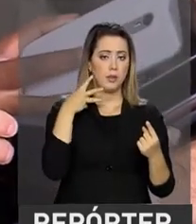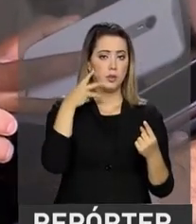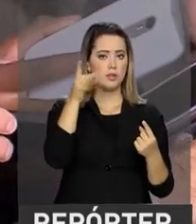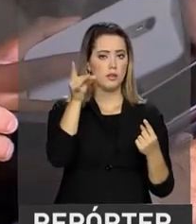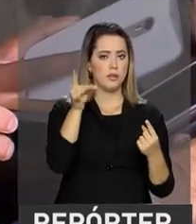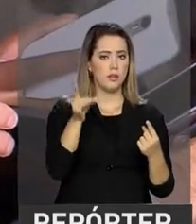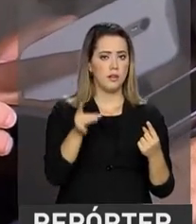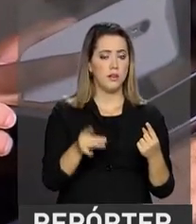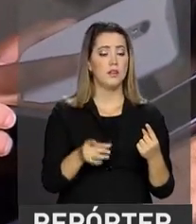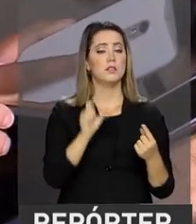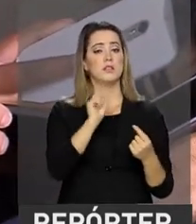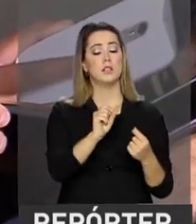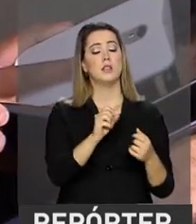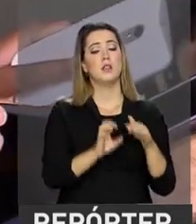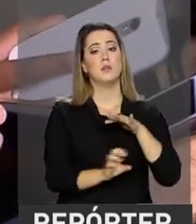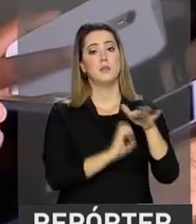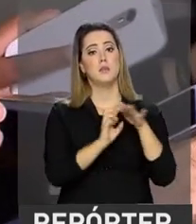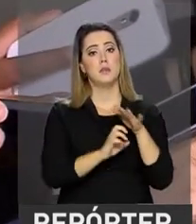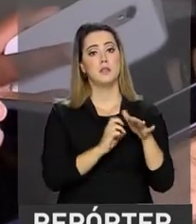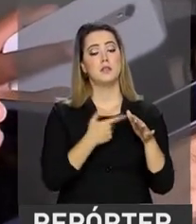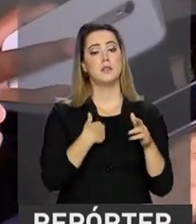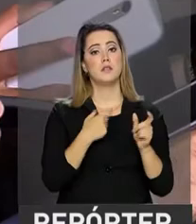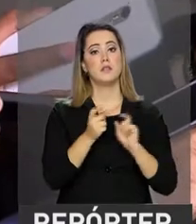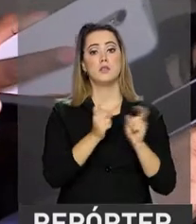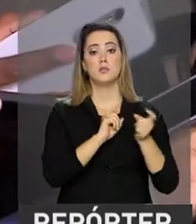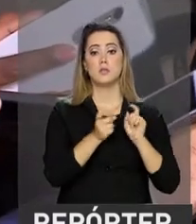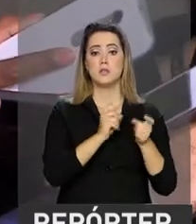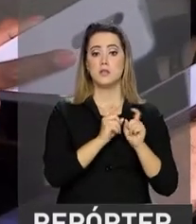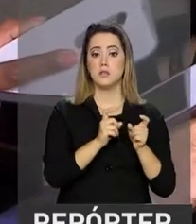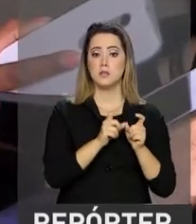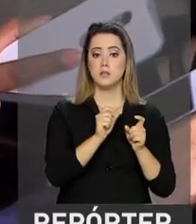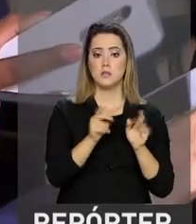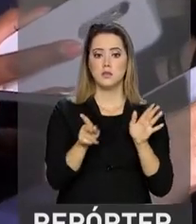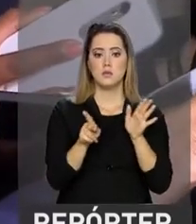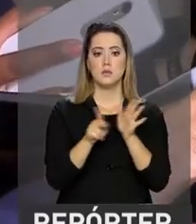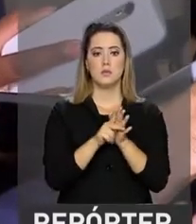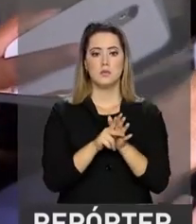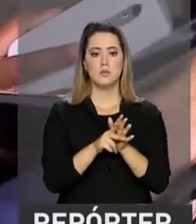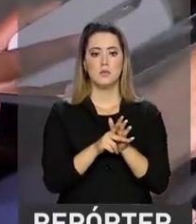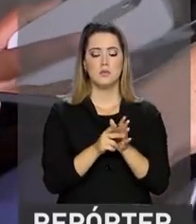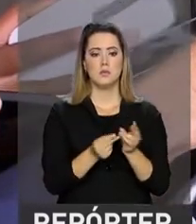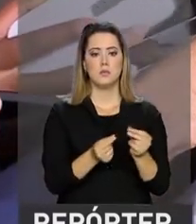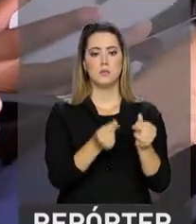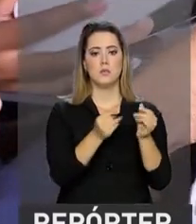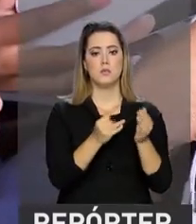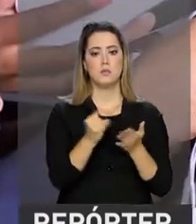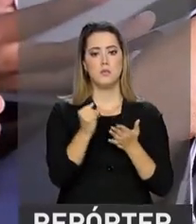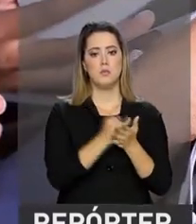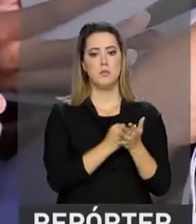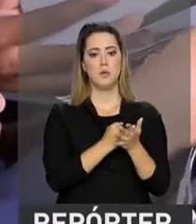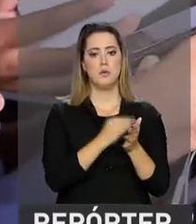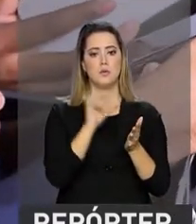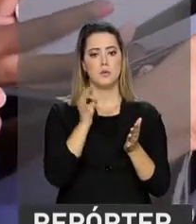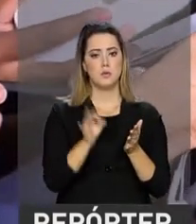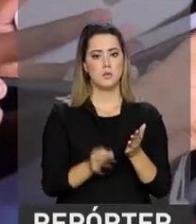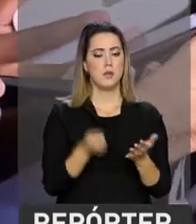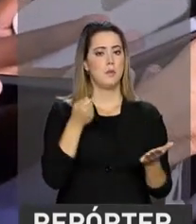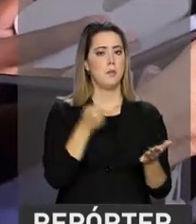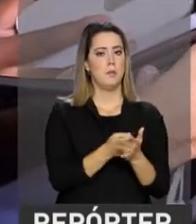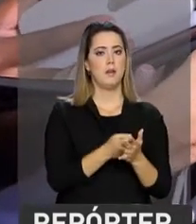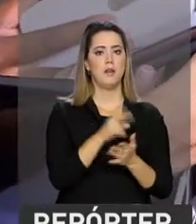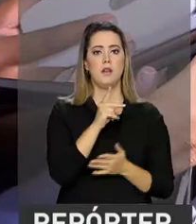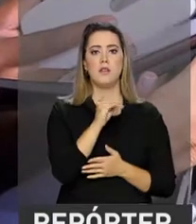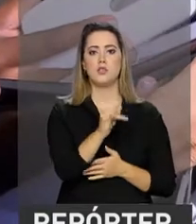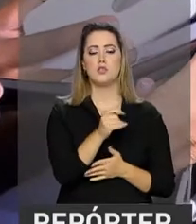empresa faz uma boa administração do seu próprio negócio pagando os impostos em dia ou se pode dar